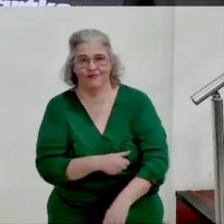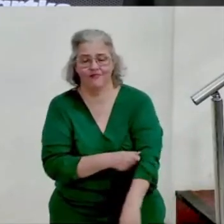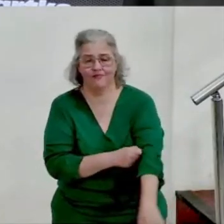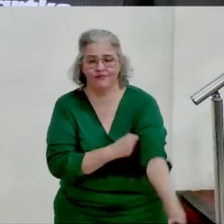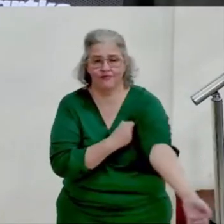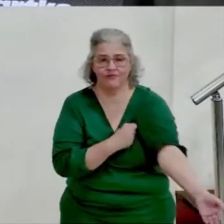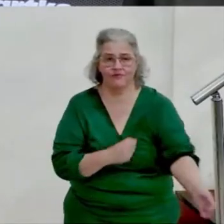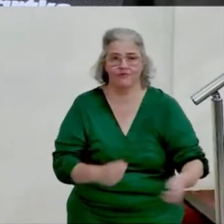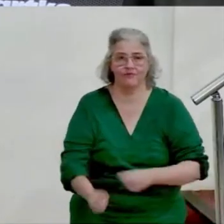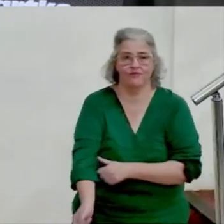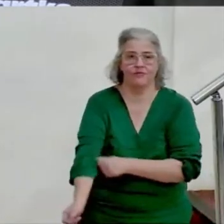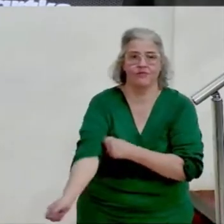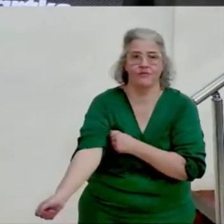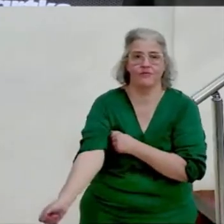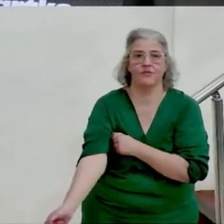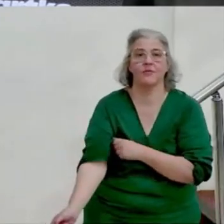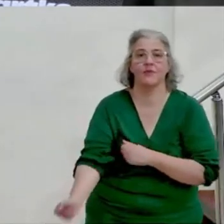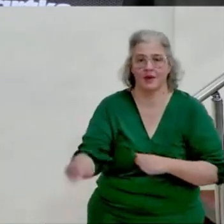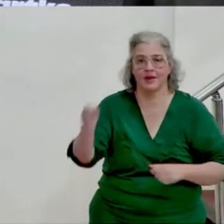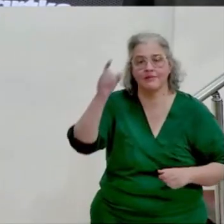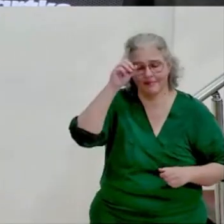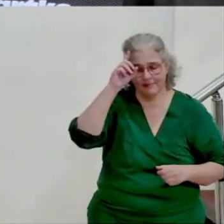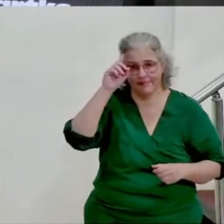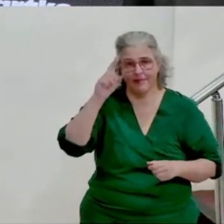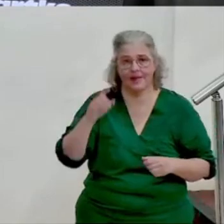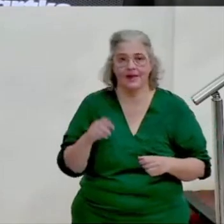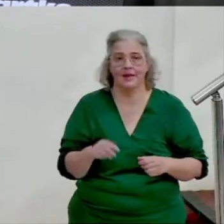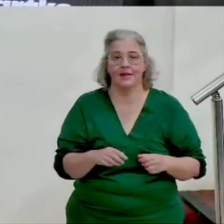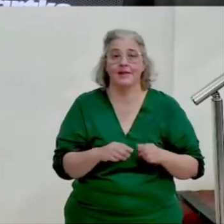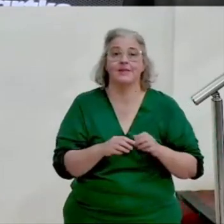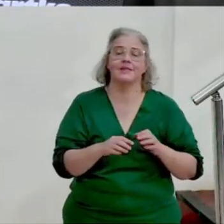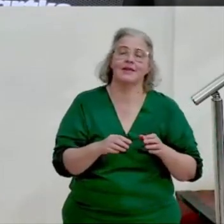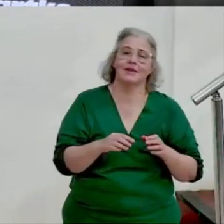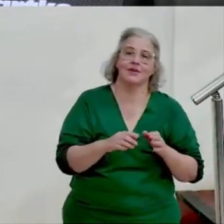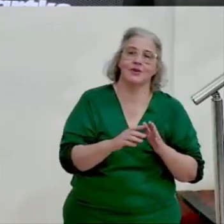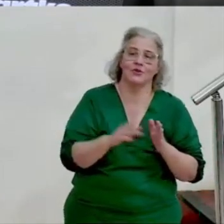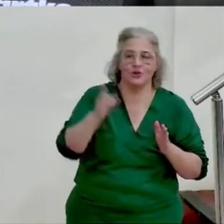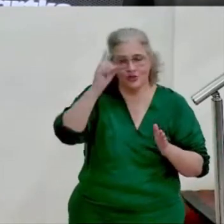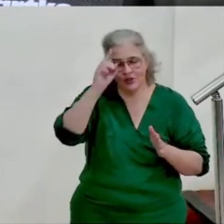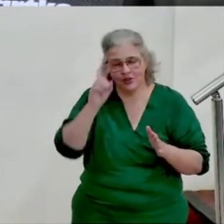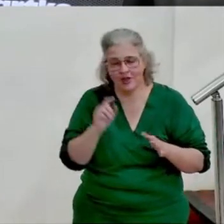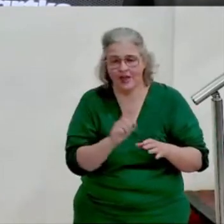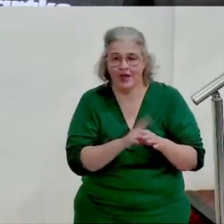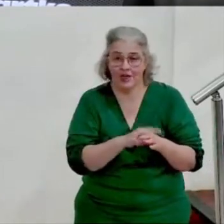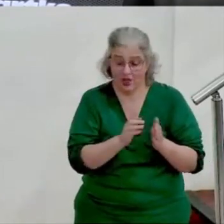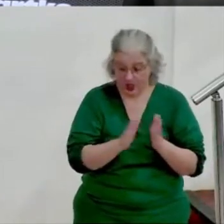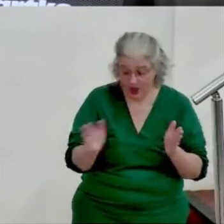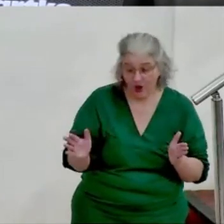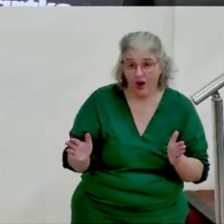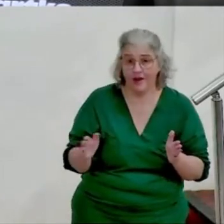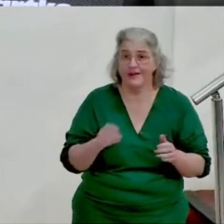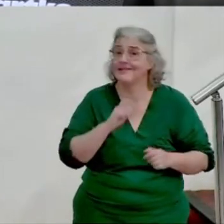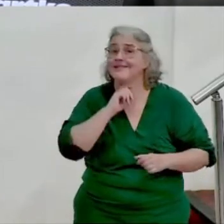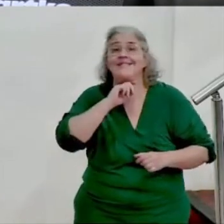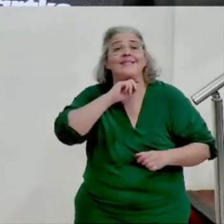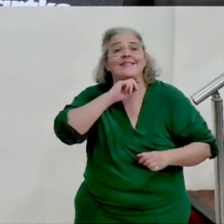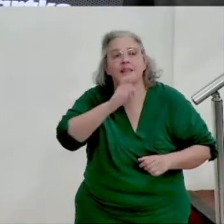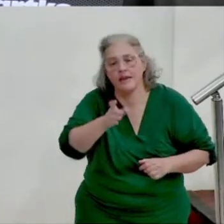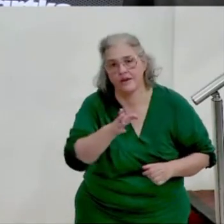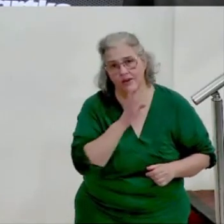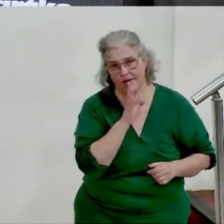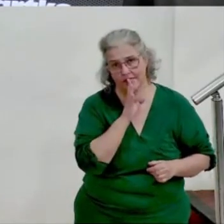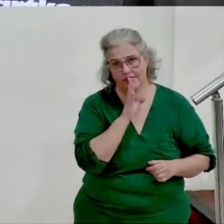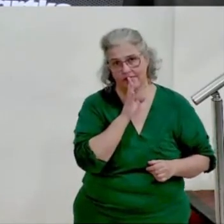mas a respeito daquele dia e hora, ninguém sabe, nem os anjos dos céus, nem o